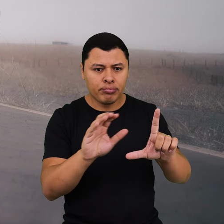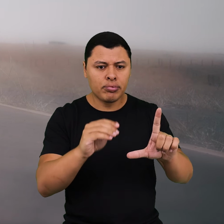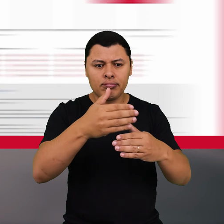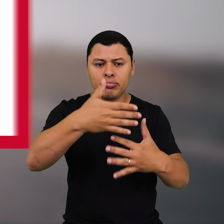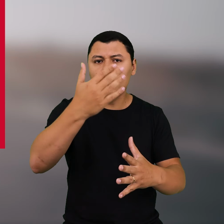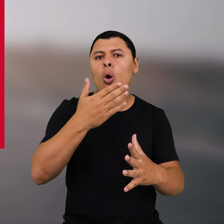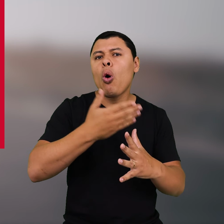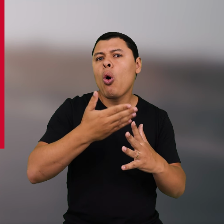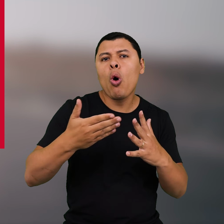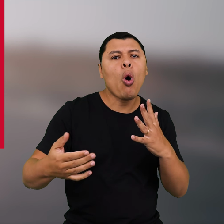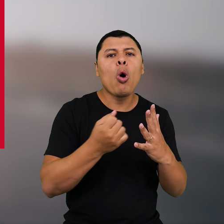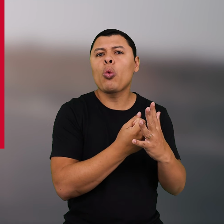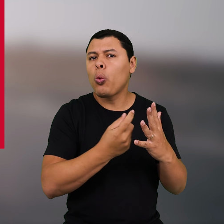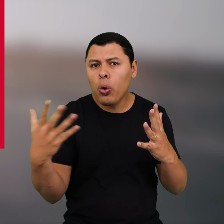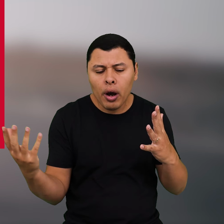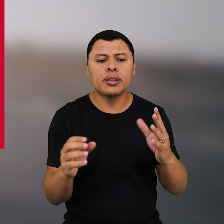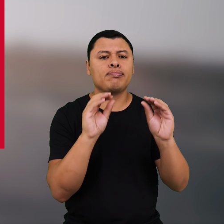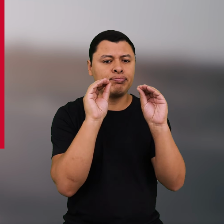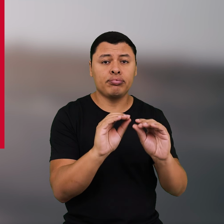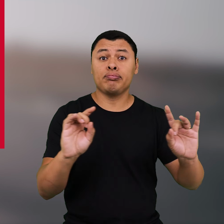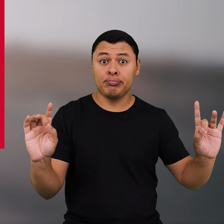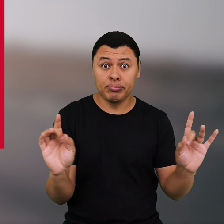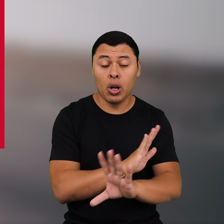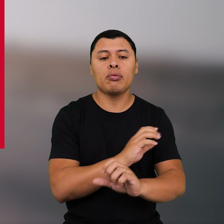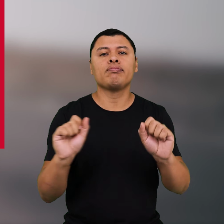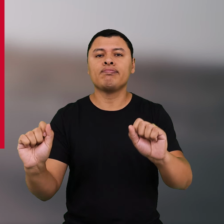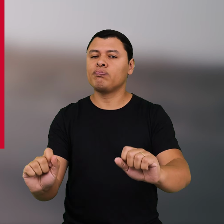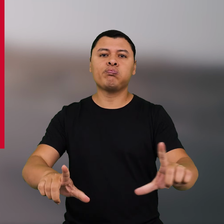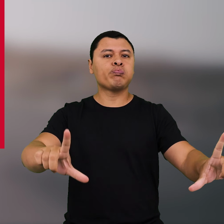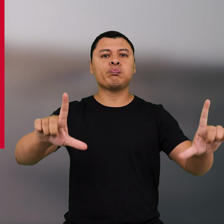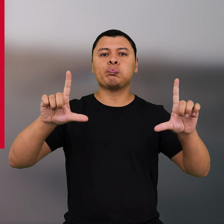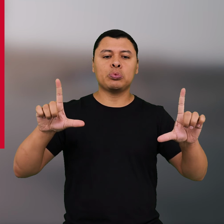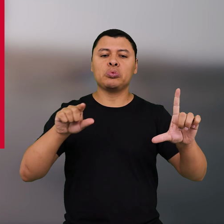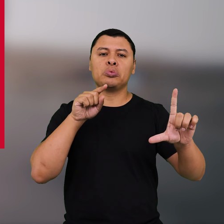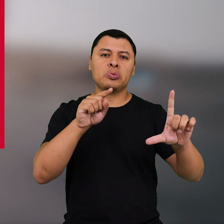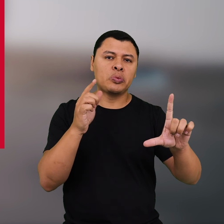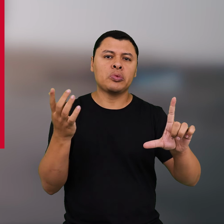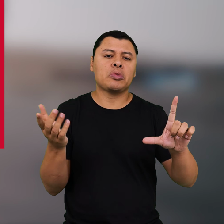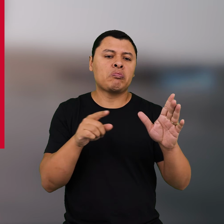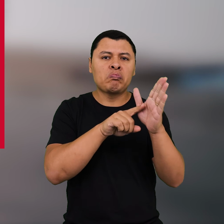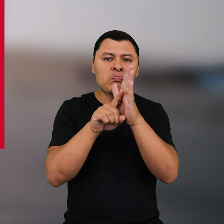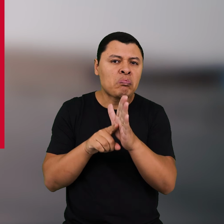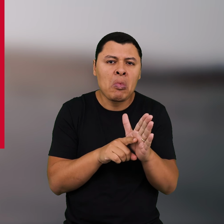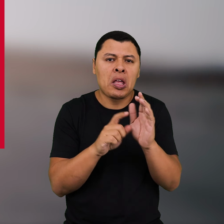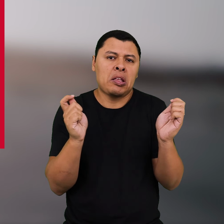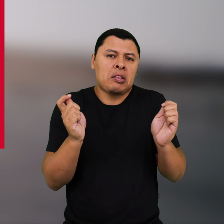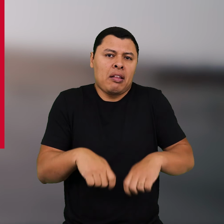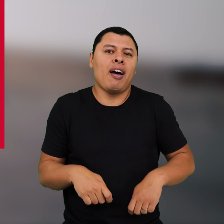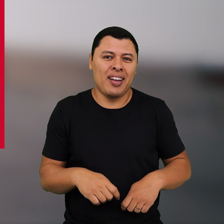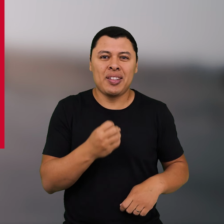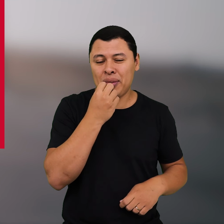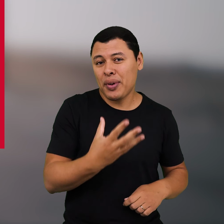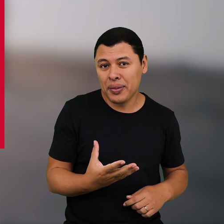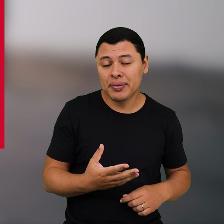autoline.com.br, no topo do site, clicar em simular financiamento, preencha alguns dados bem básicos, número de parcelas, os dados essenciais, e você já vai ter a